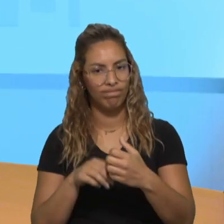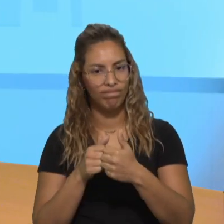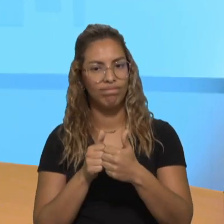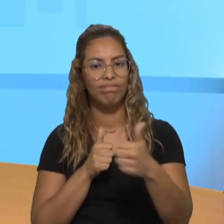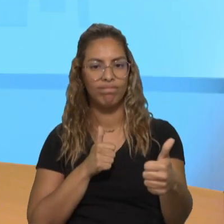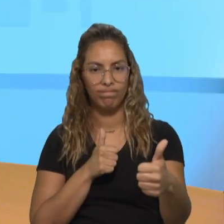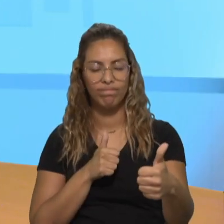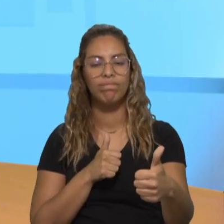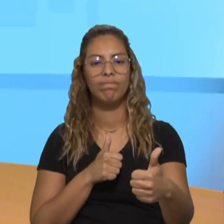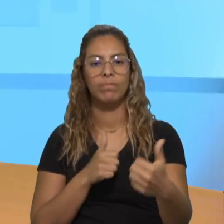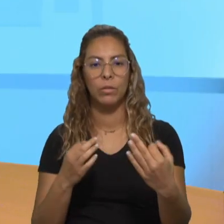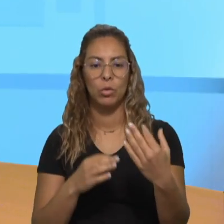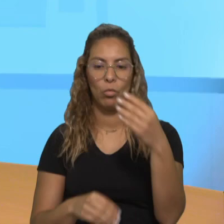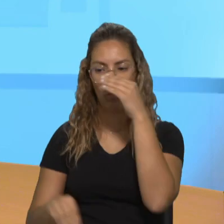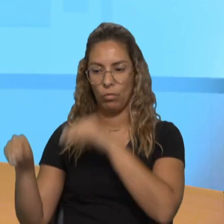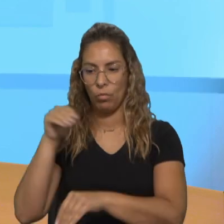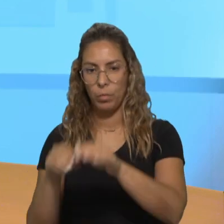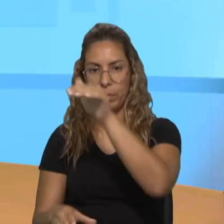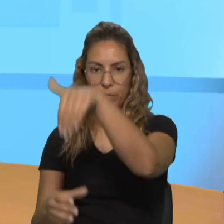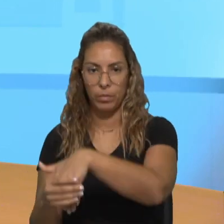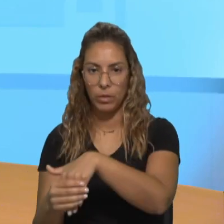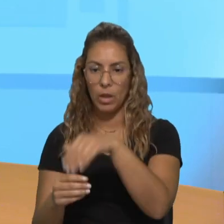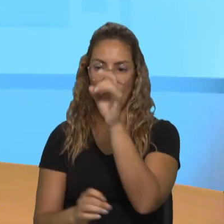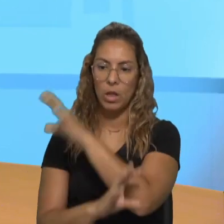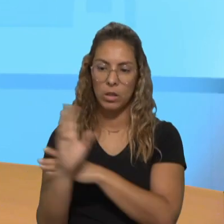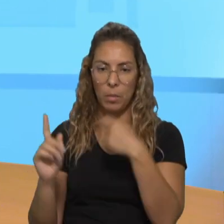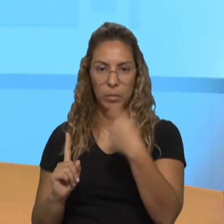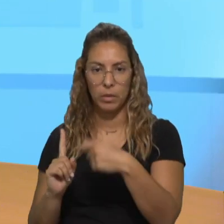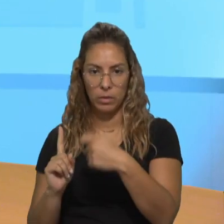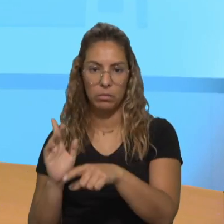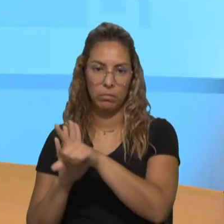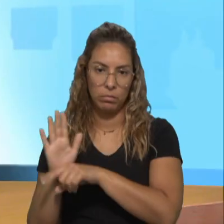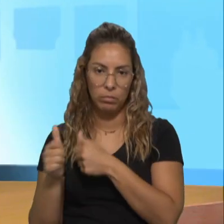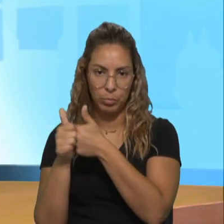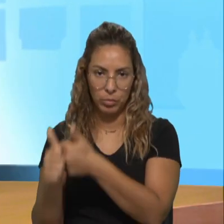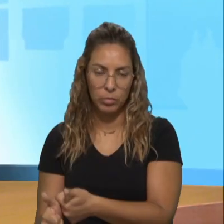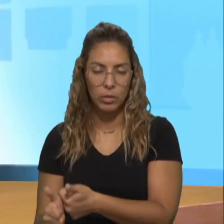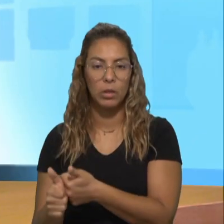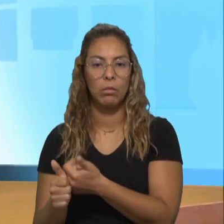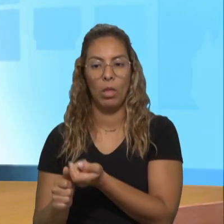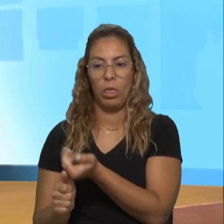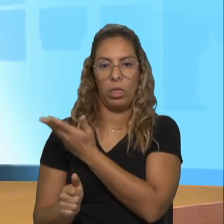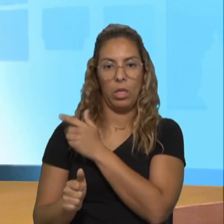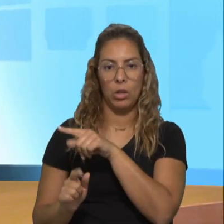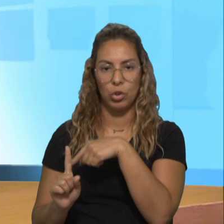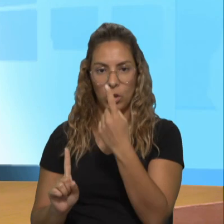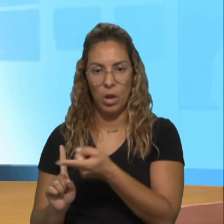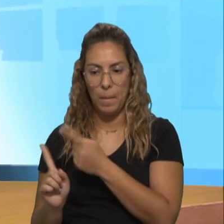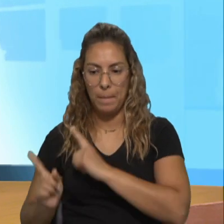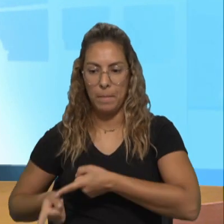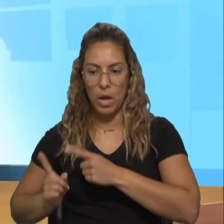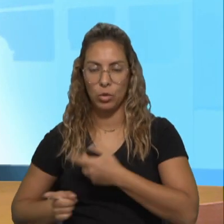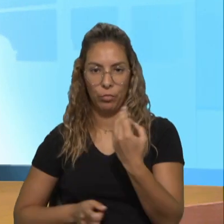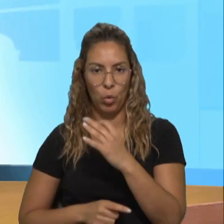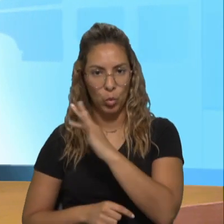é o votar, por exemplo, numas eleições presidenciais, legislativas, como tivemos ocasião este ano, em março, em